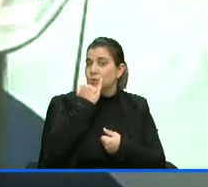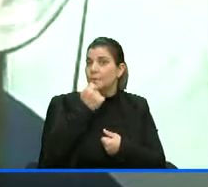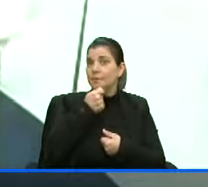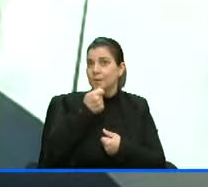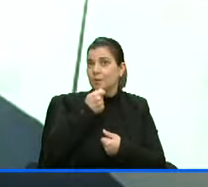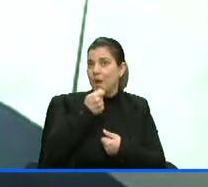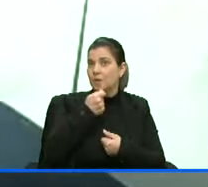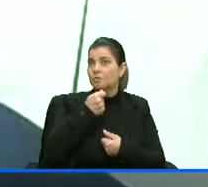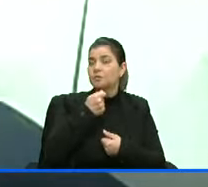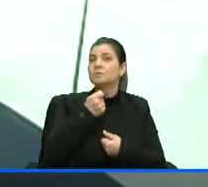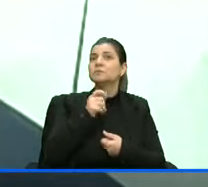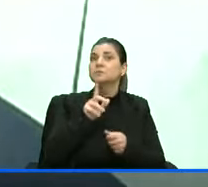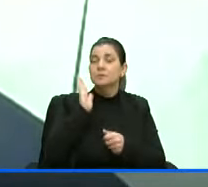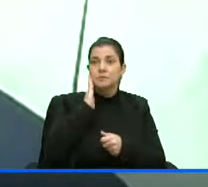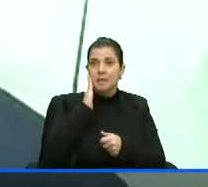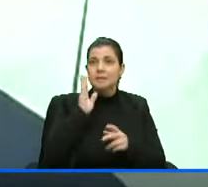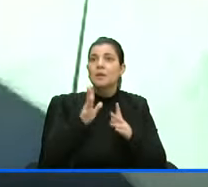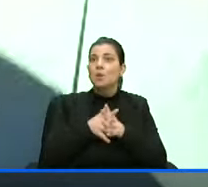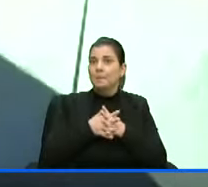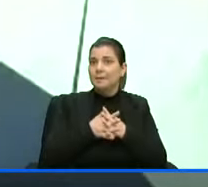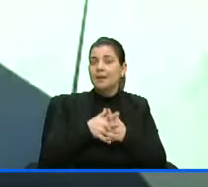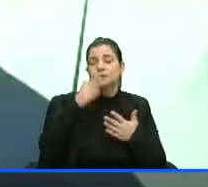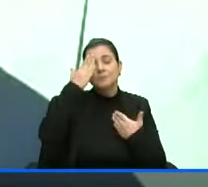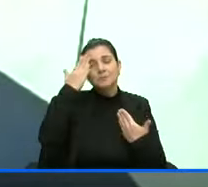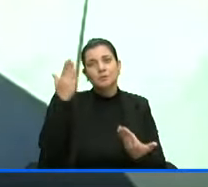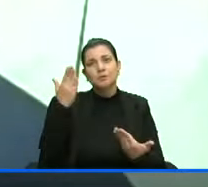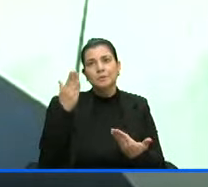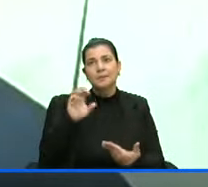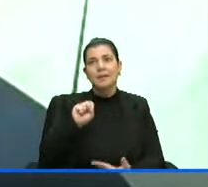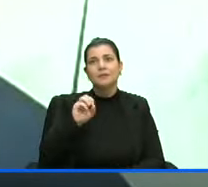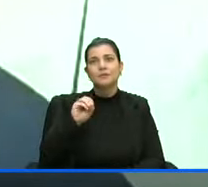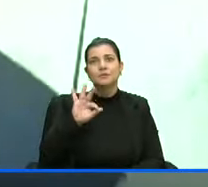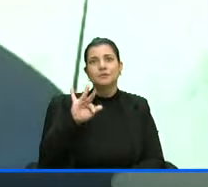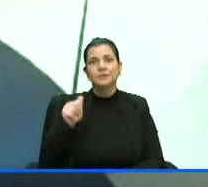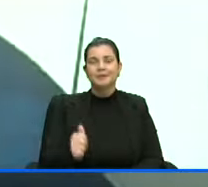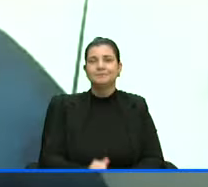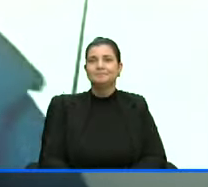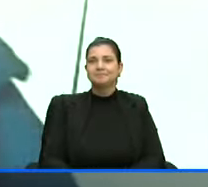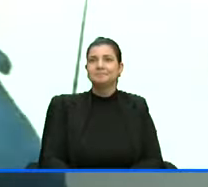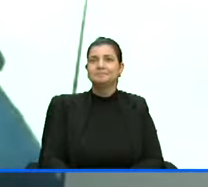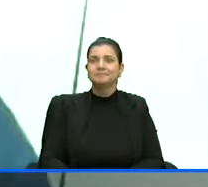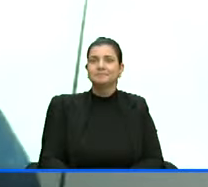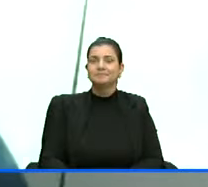realmente, tá, eu sei que está complicado, mas muito obrigada, Sofia, é isso aí.